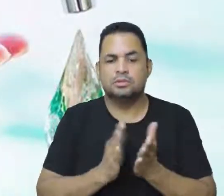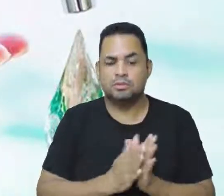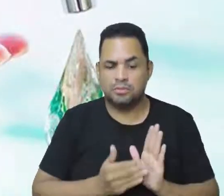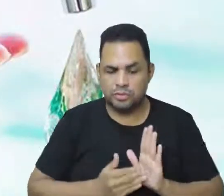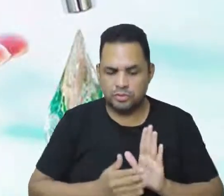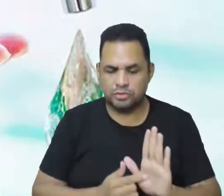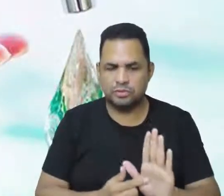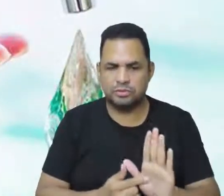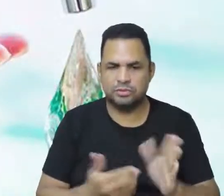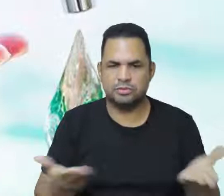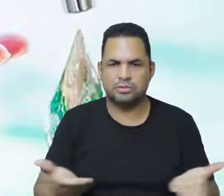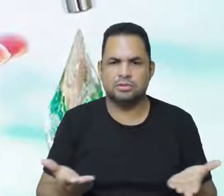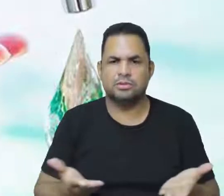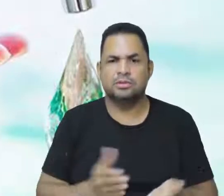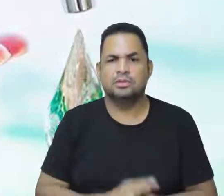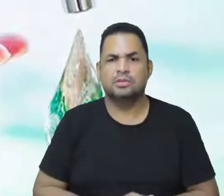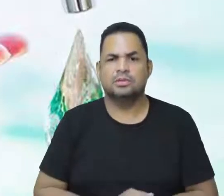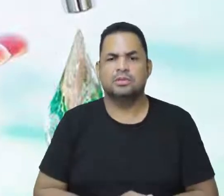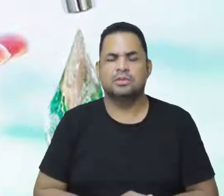vocês